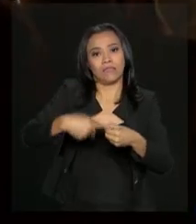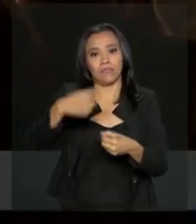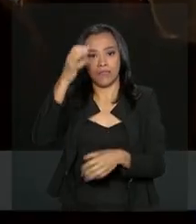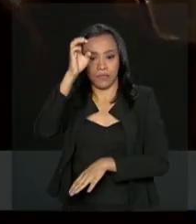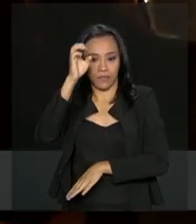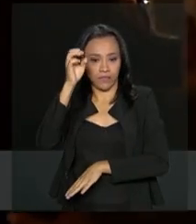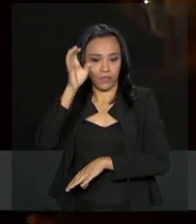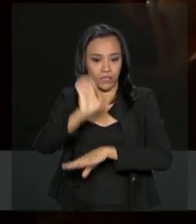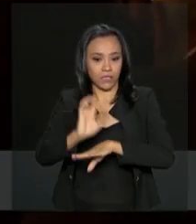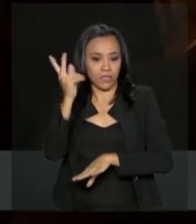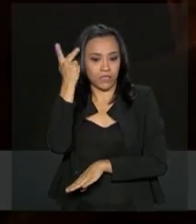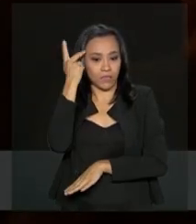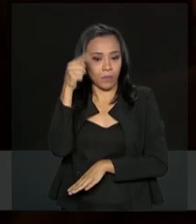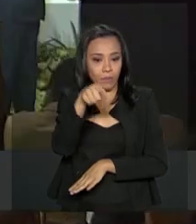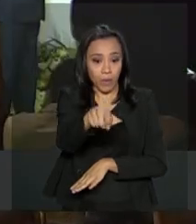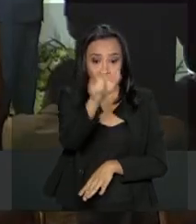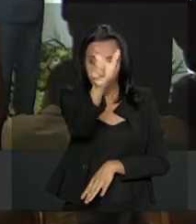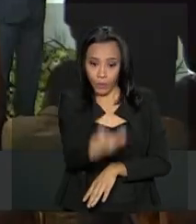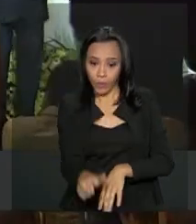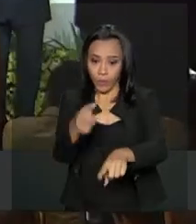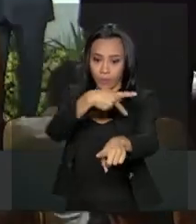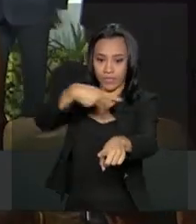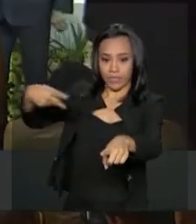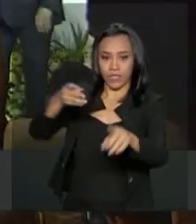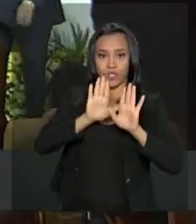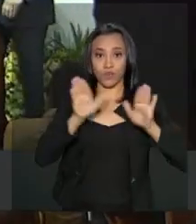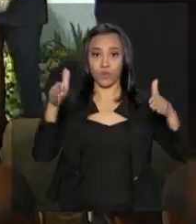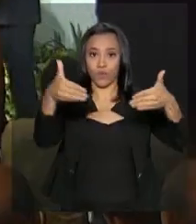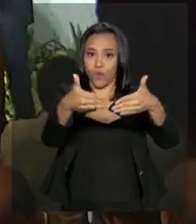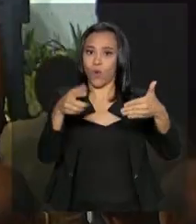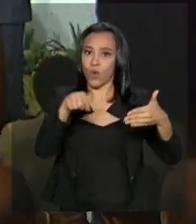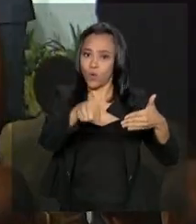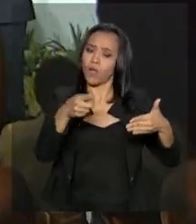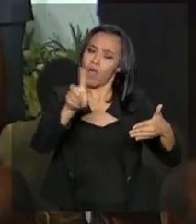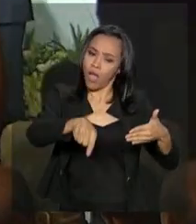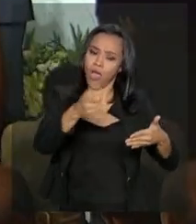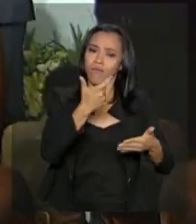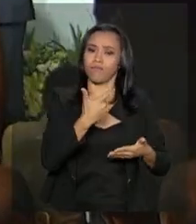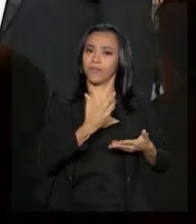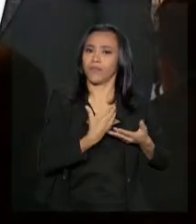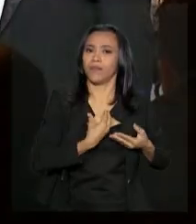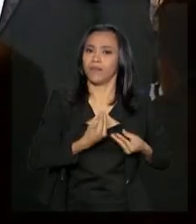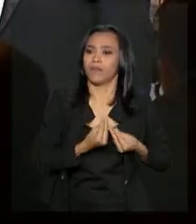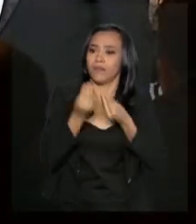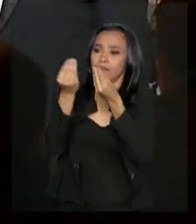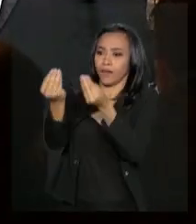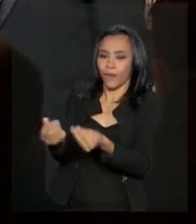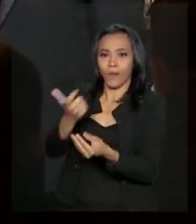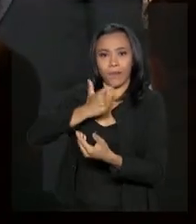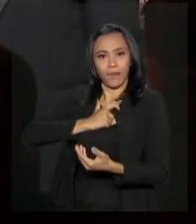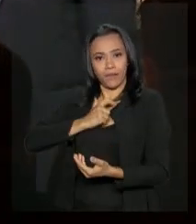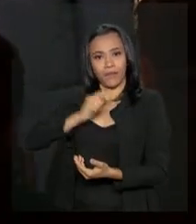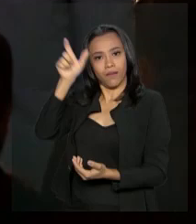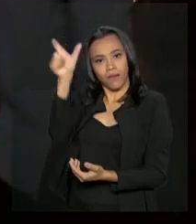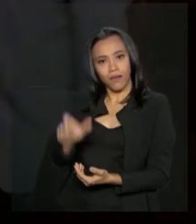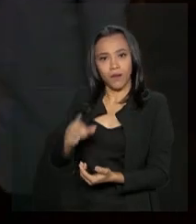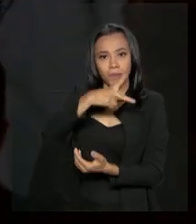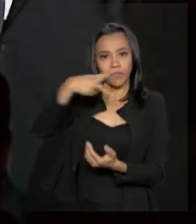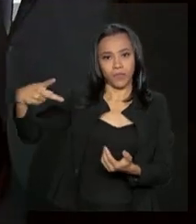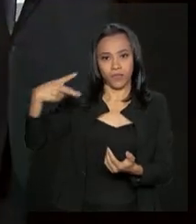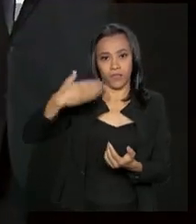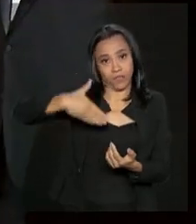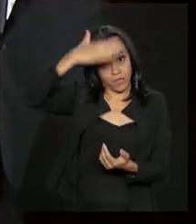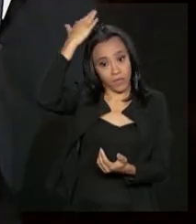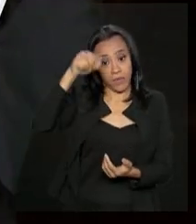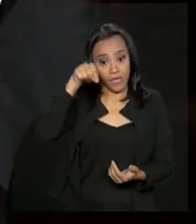mário garnero presidente do fórum foi quem entregou a medalha ao presidente temer fórum das américas é uma